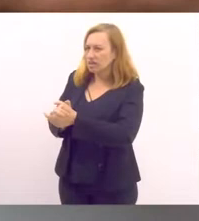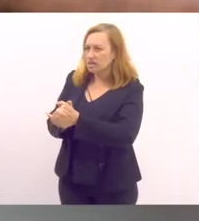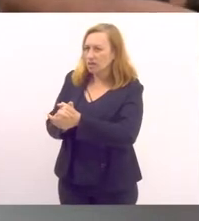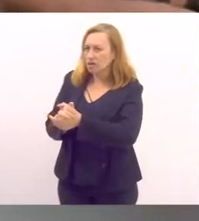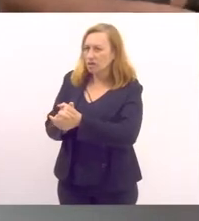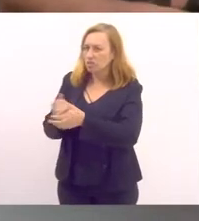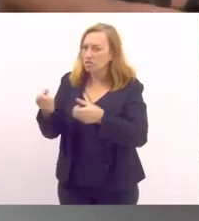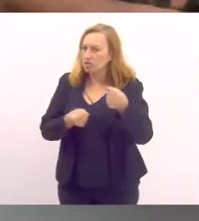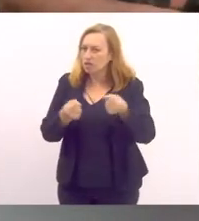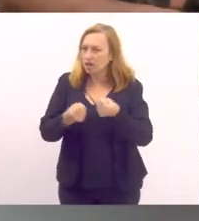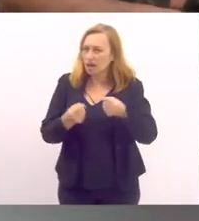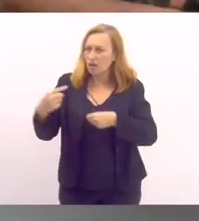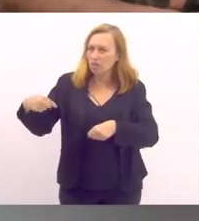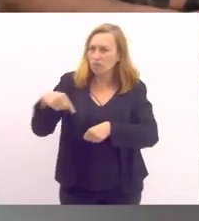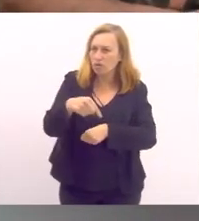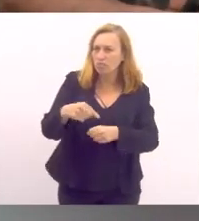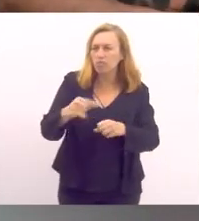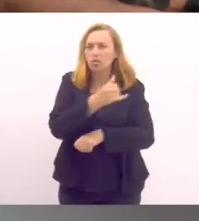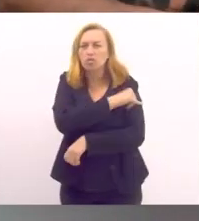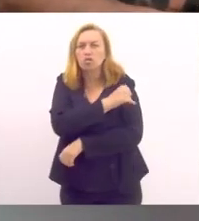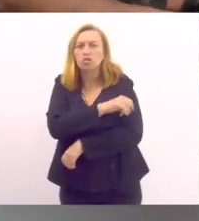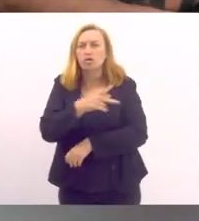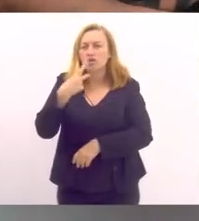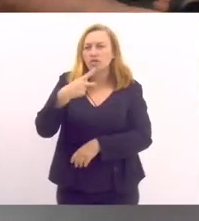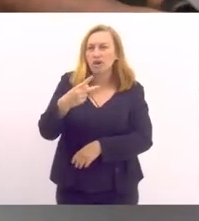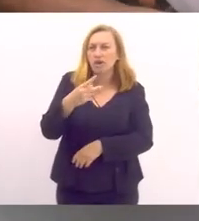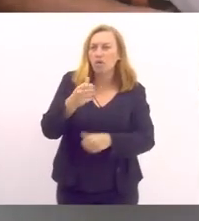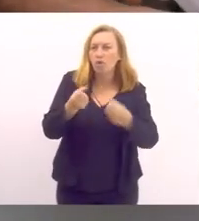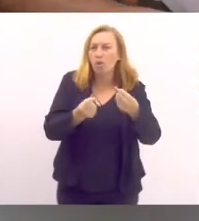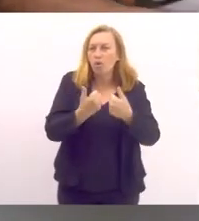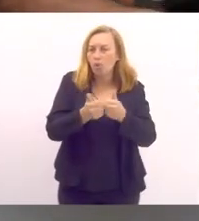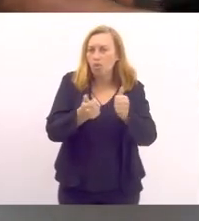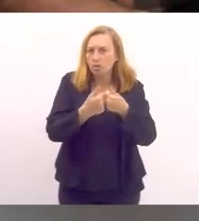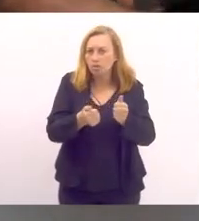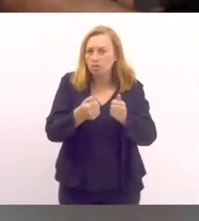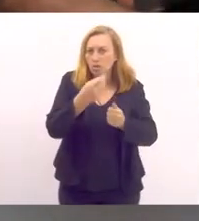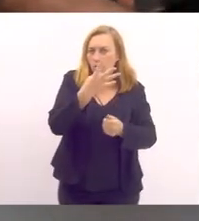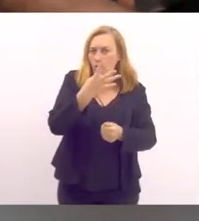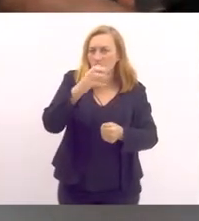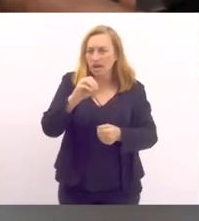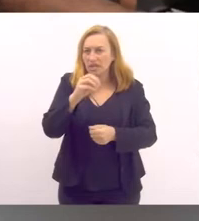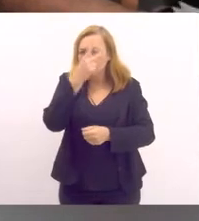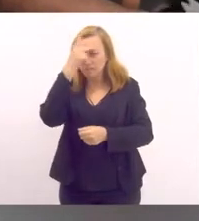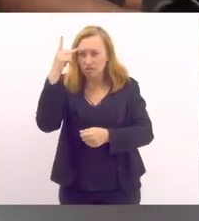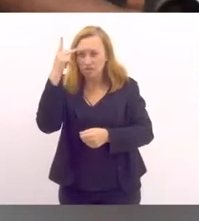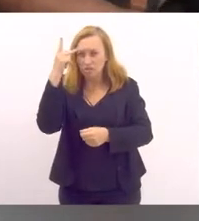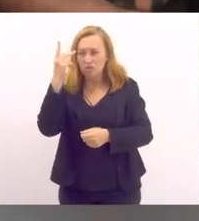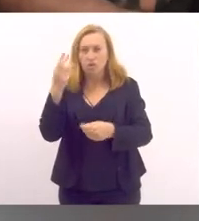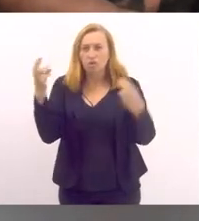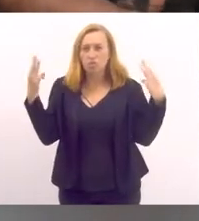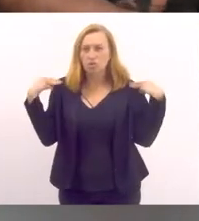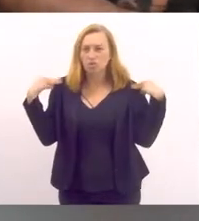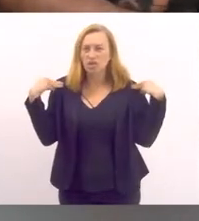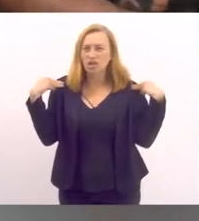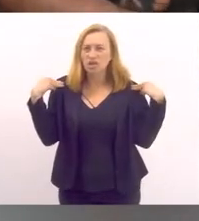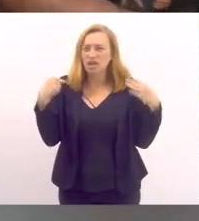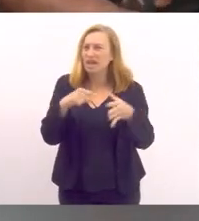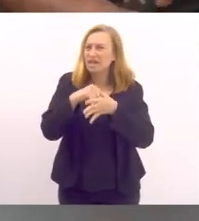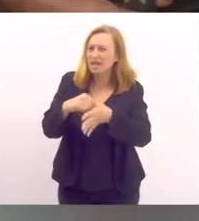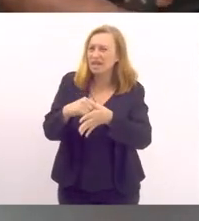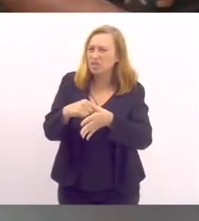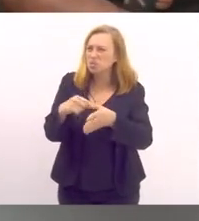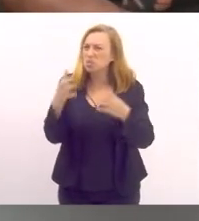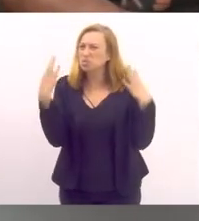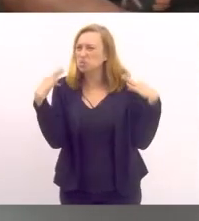com 60, 46 pessoas, vem e o motorista é o guia de turismo, e não passa nada, nenhuma informação, não passa